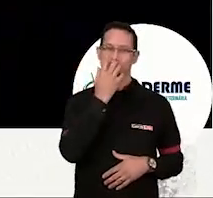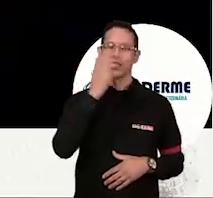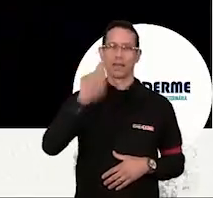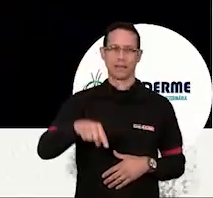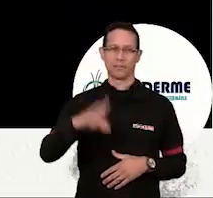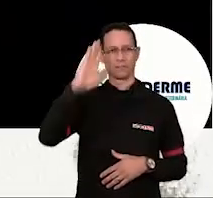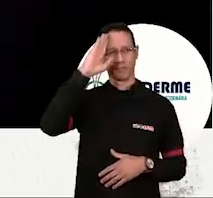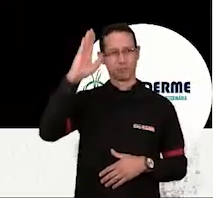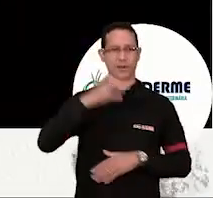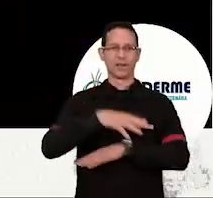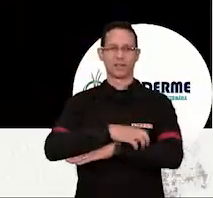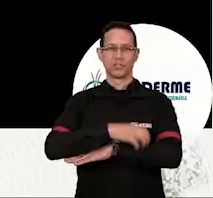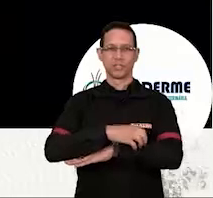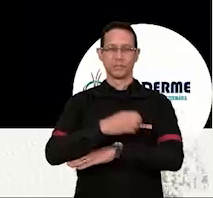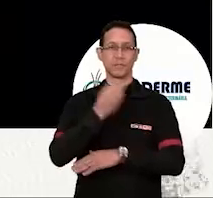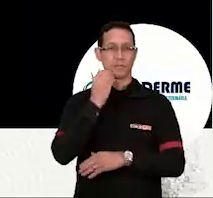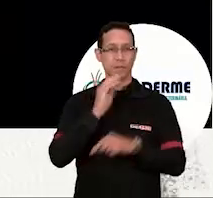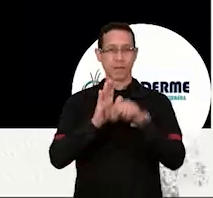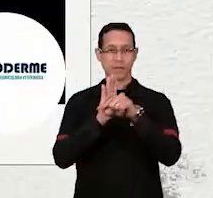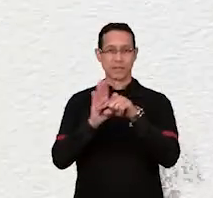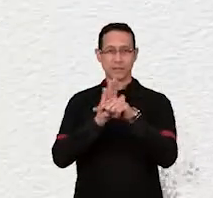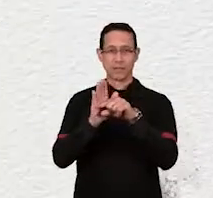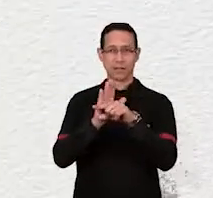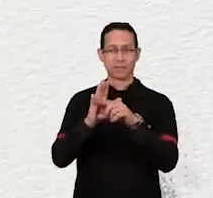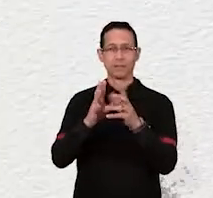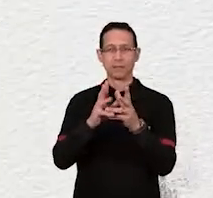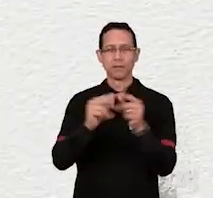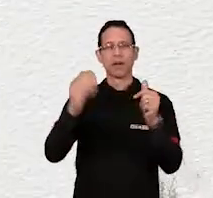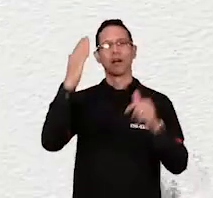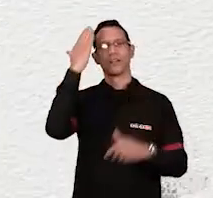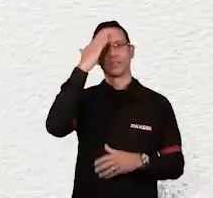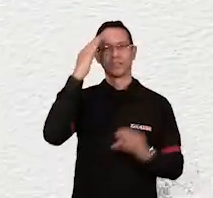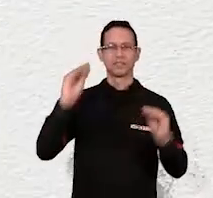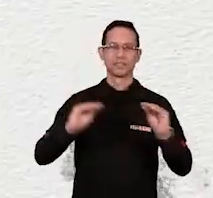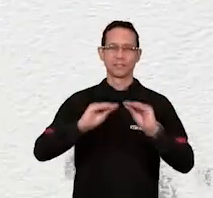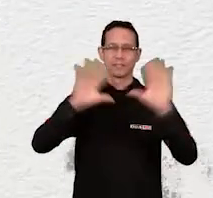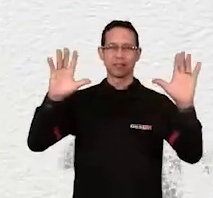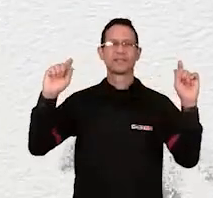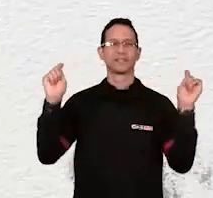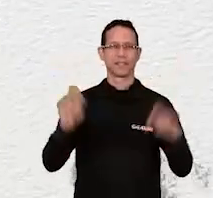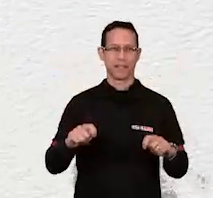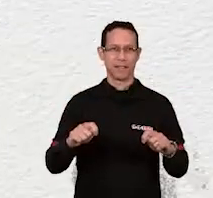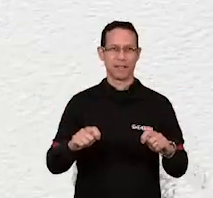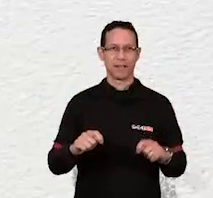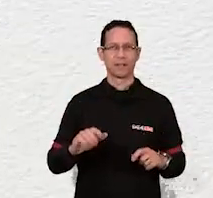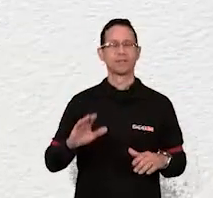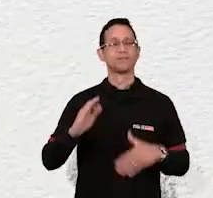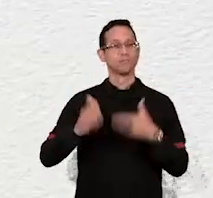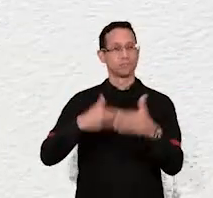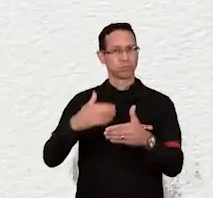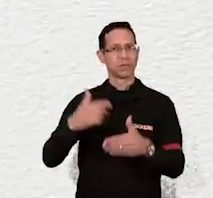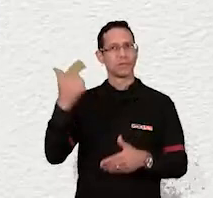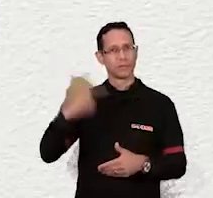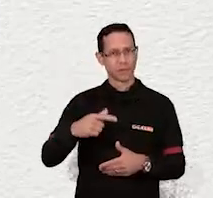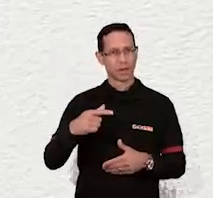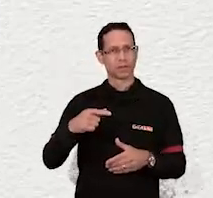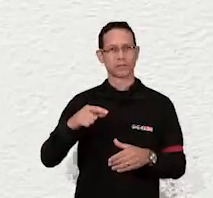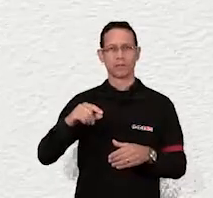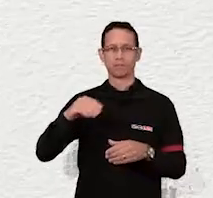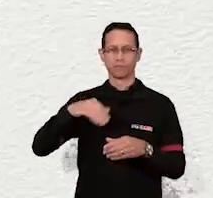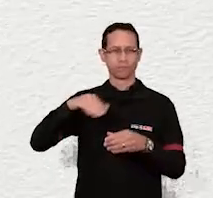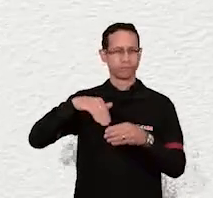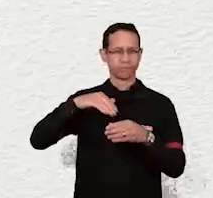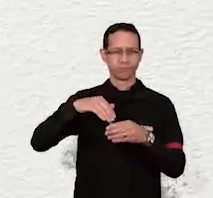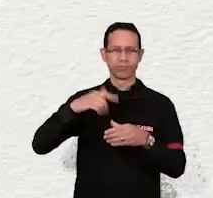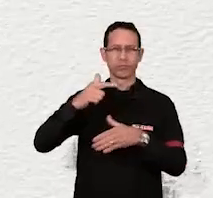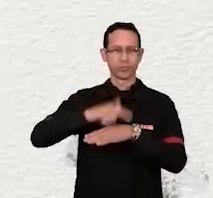base. Então, é um exame elucidativo, muito elucidativo. Claro que a gente acaba fazendo uma lavagem